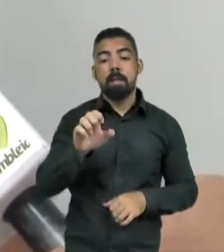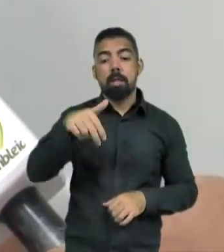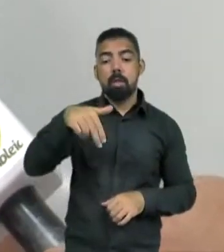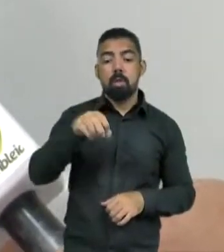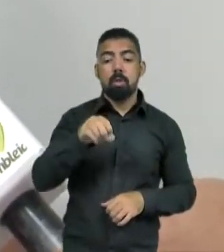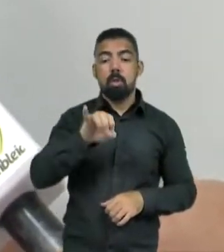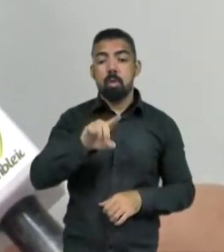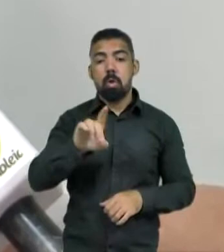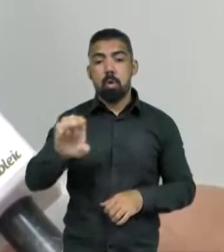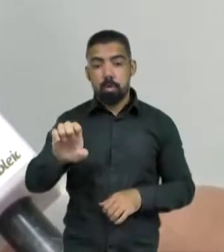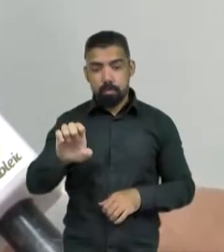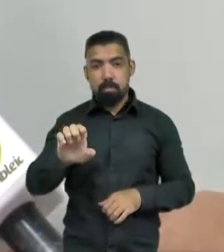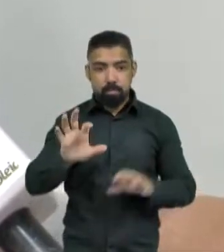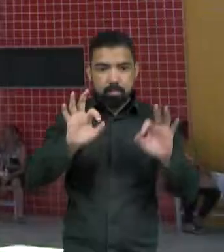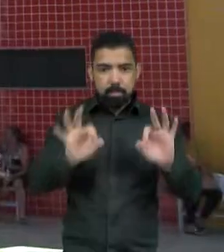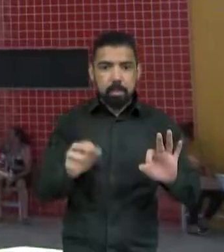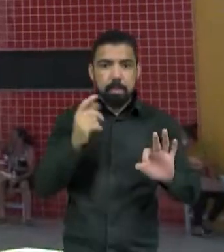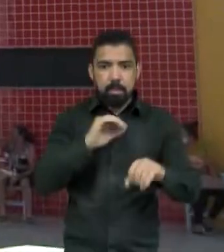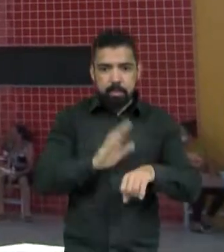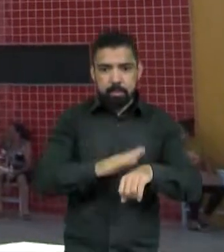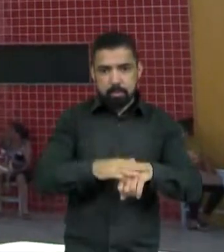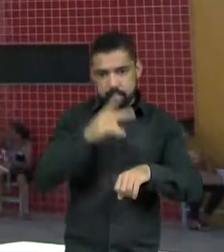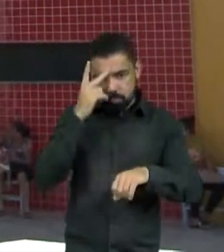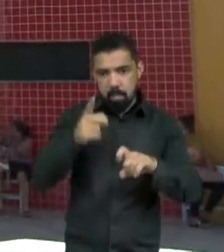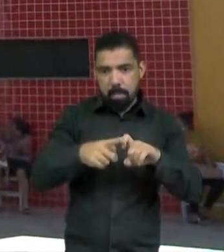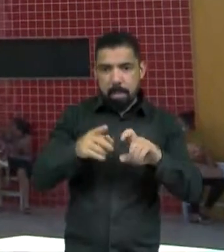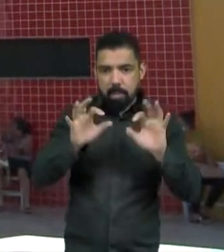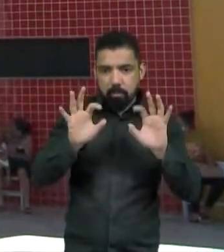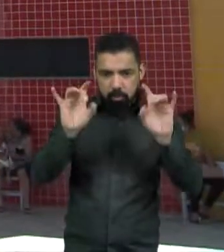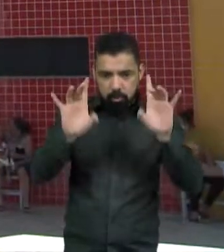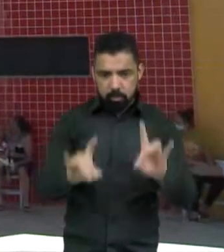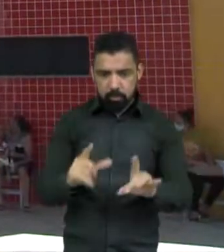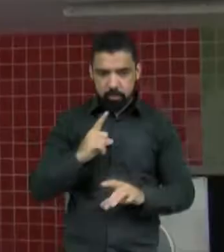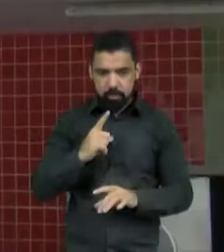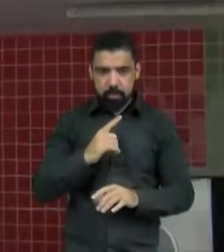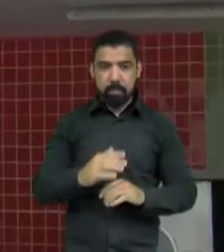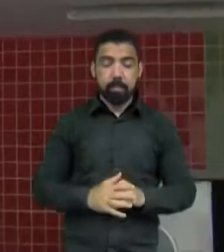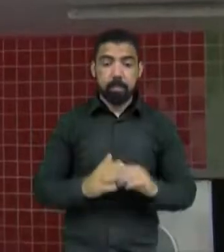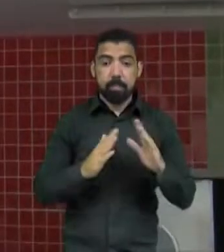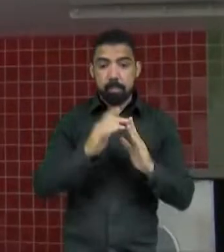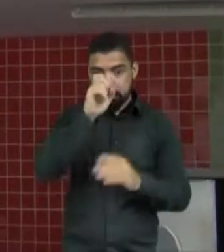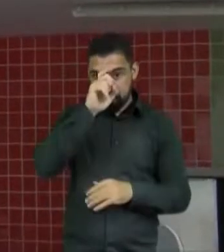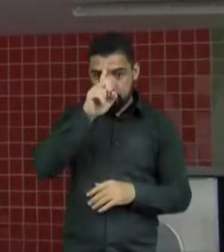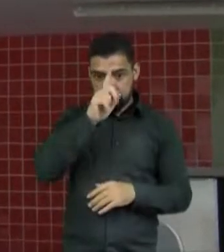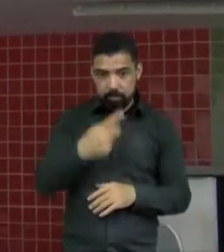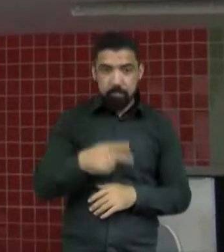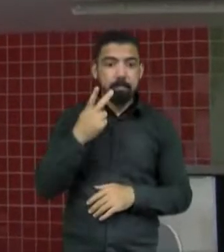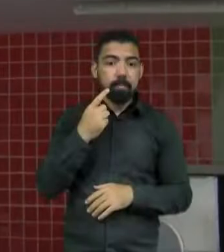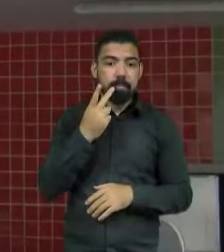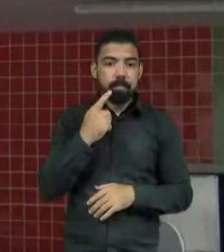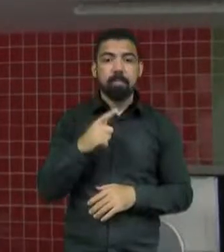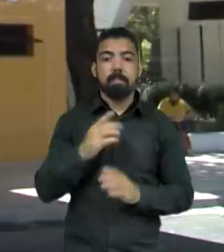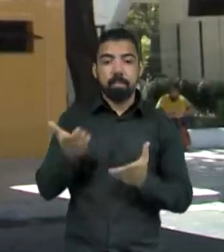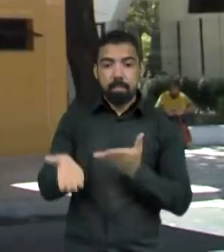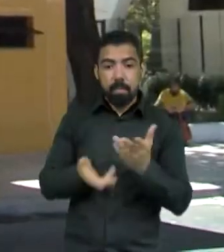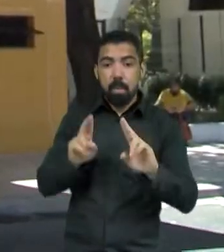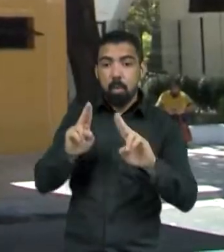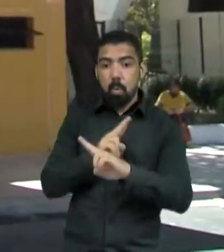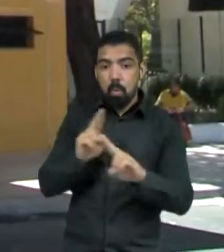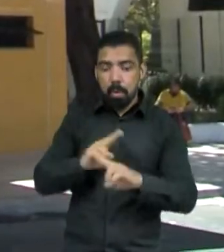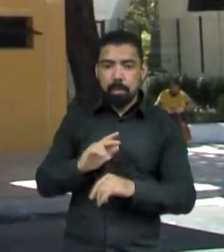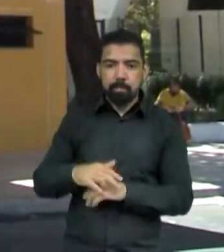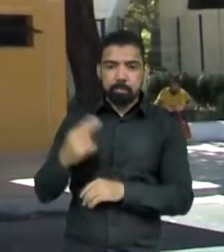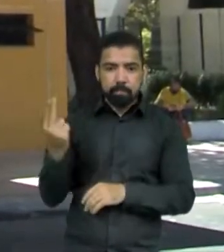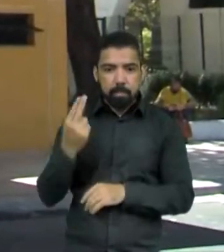dar essa certeza era o otorrino. O Hospital da Criança de Fortaleza conta com atendimento em urgência, emergência,